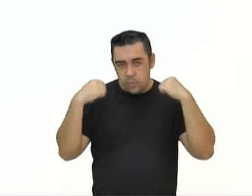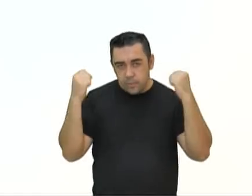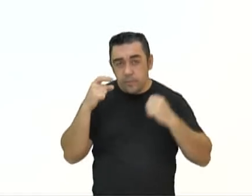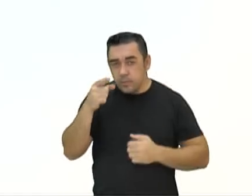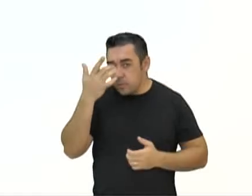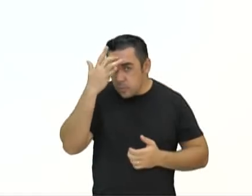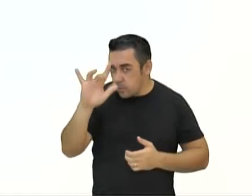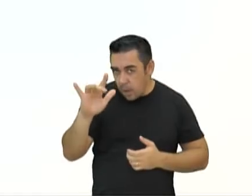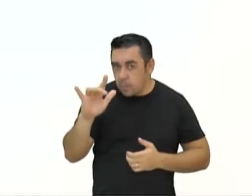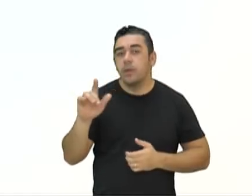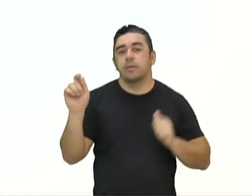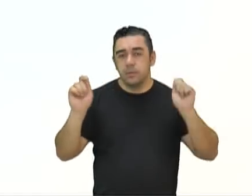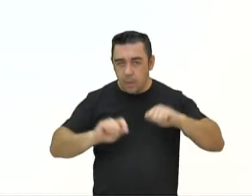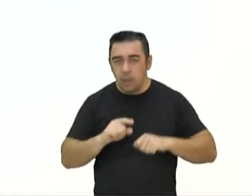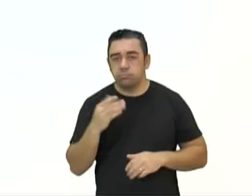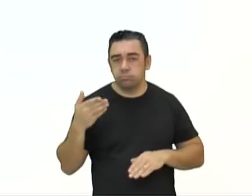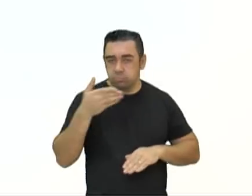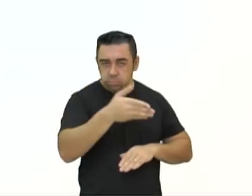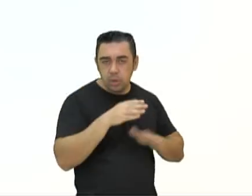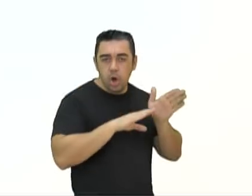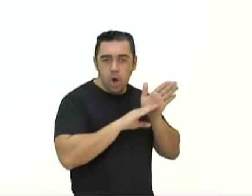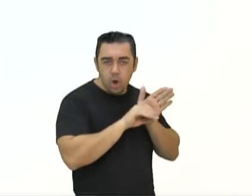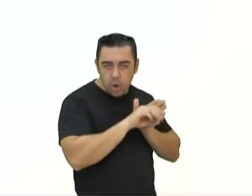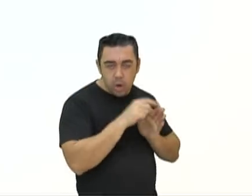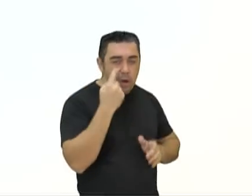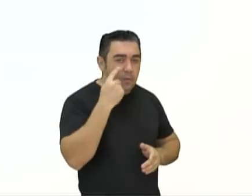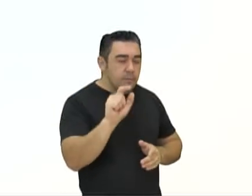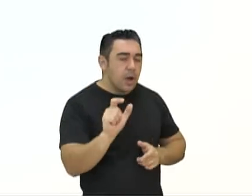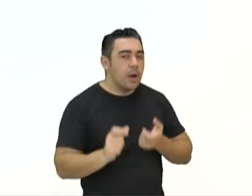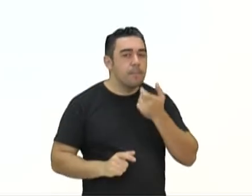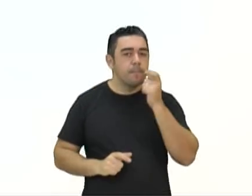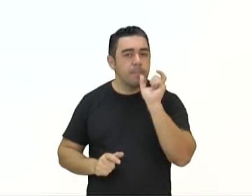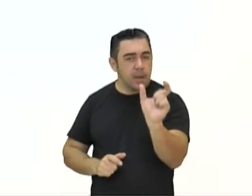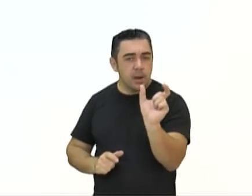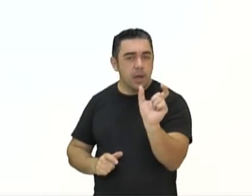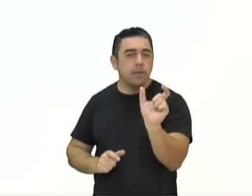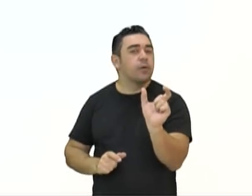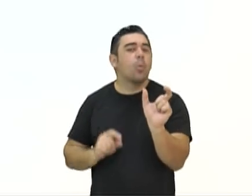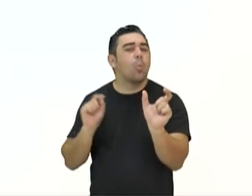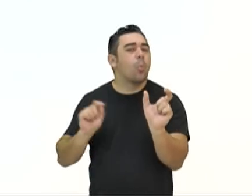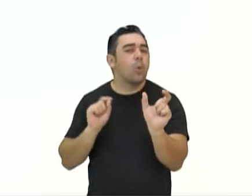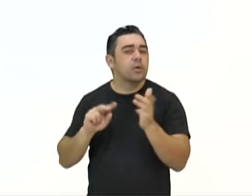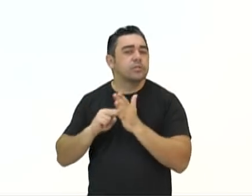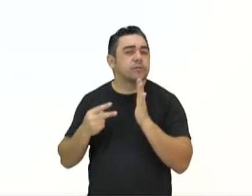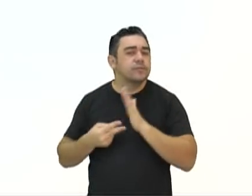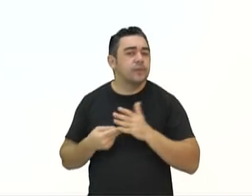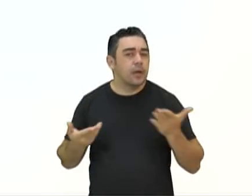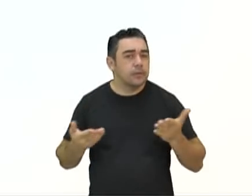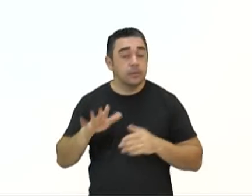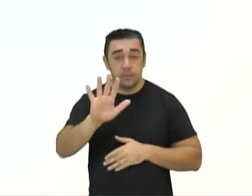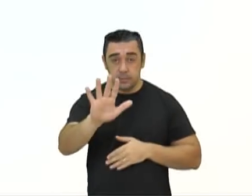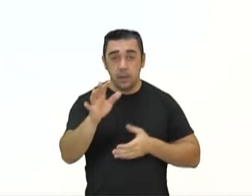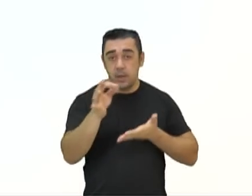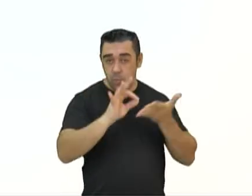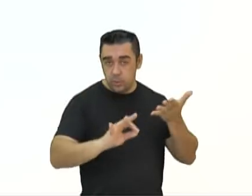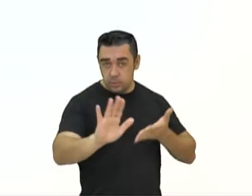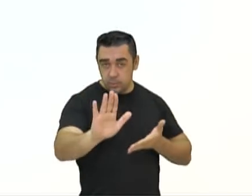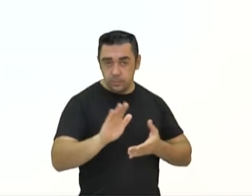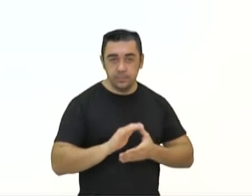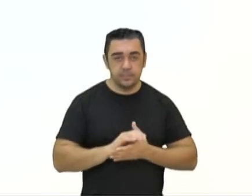não sabe, vale buscar lá no Google, procura lá no tradutor. Daqui a pouquinho a gente vem com a resposta.